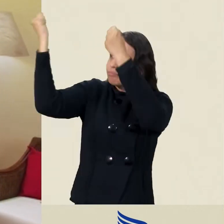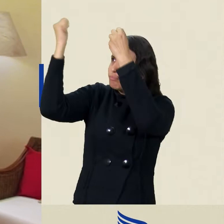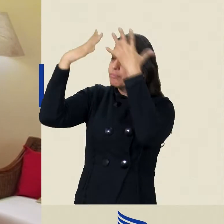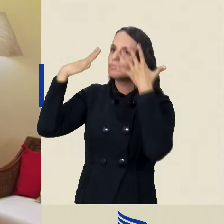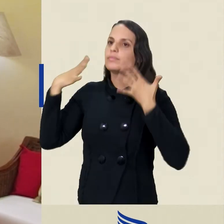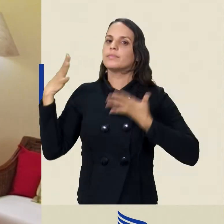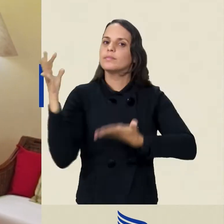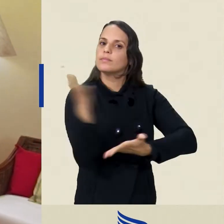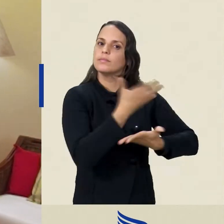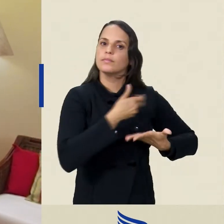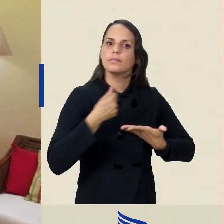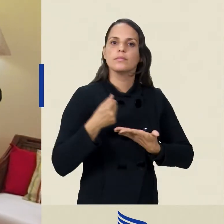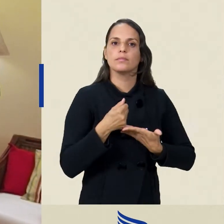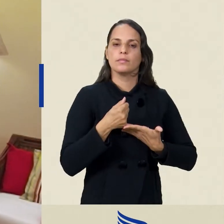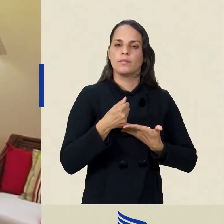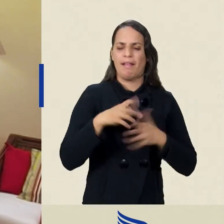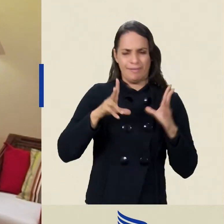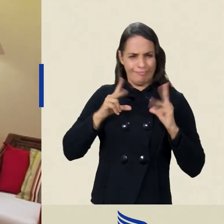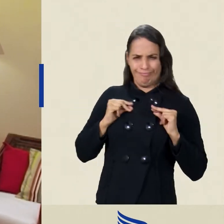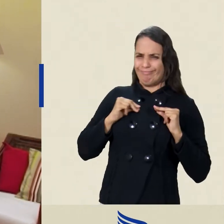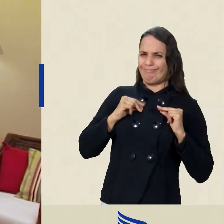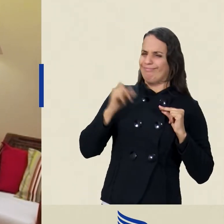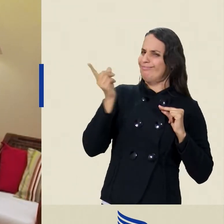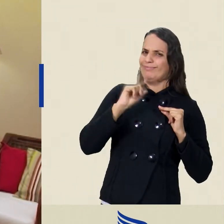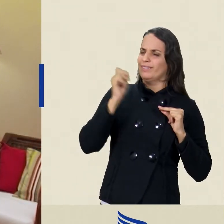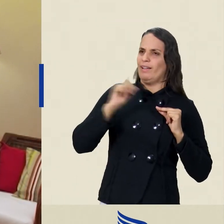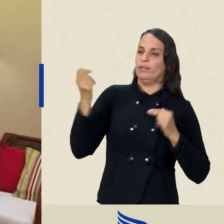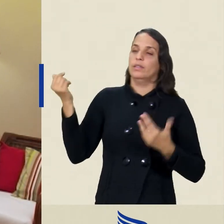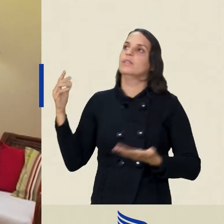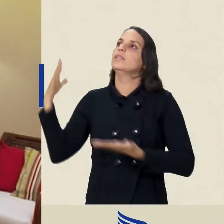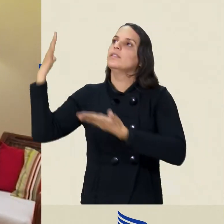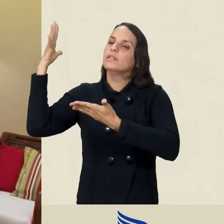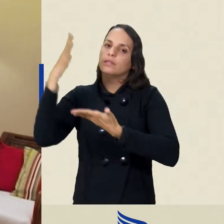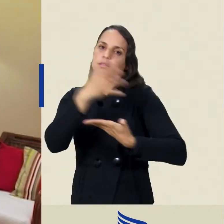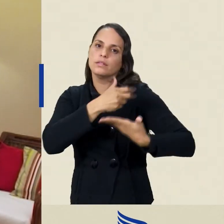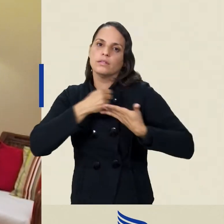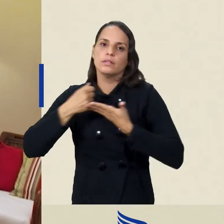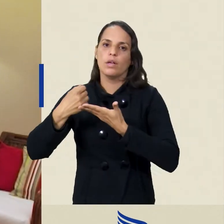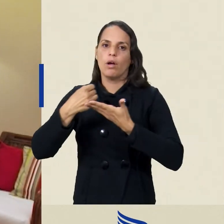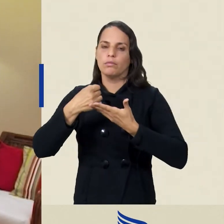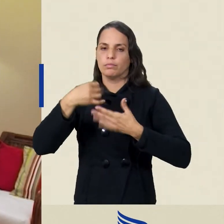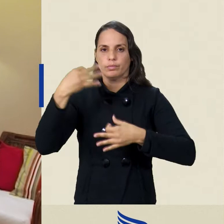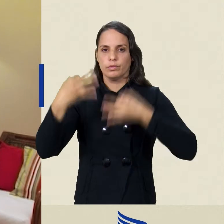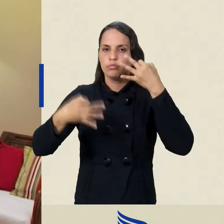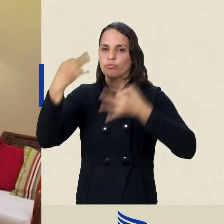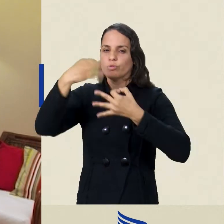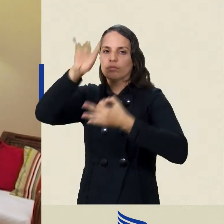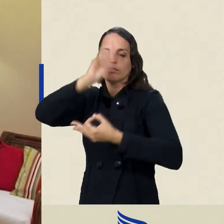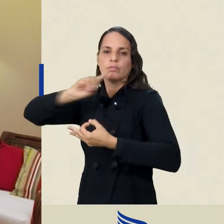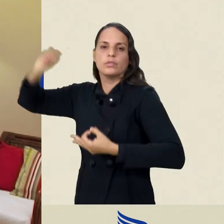humano. Não seremos salvos pela justiça humana, mas pela misericórdia divina.